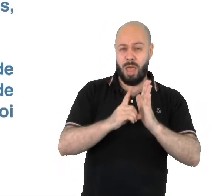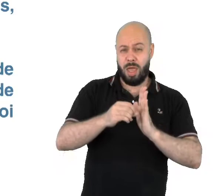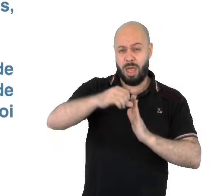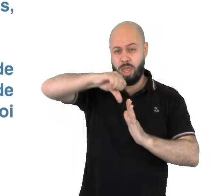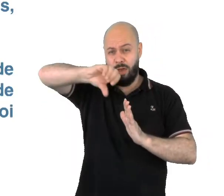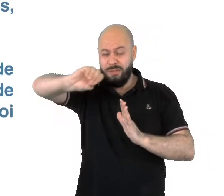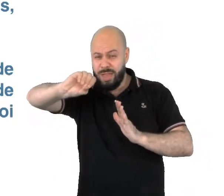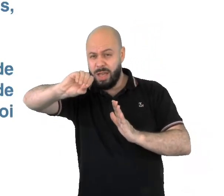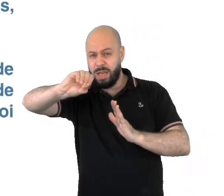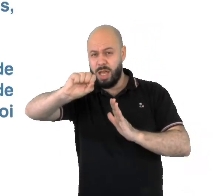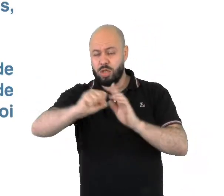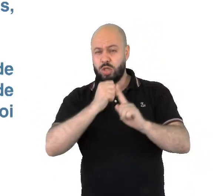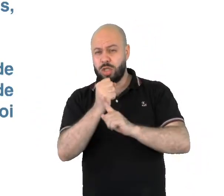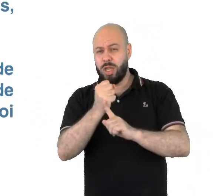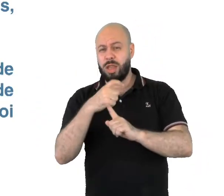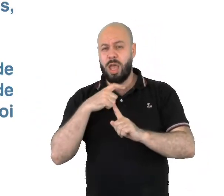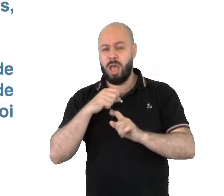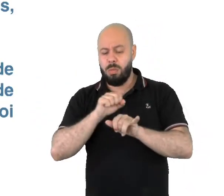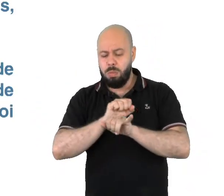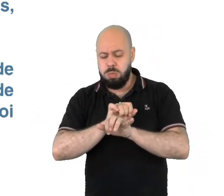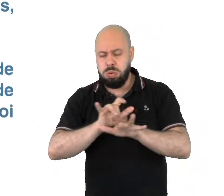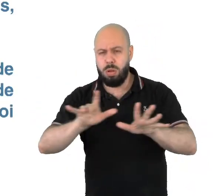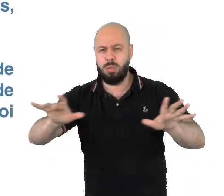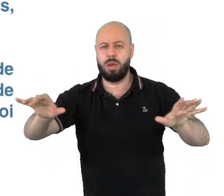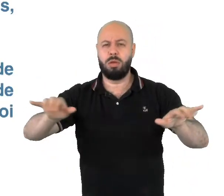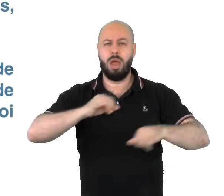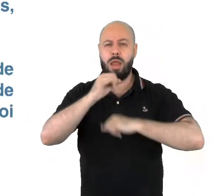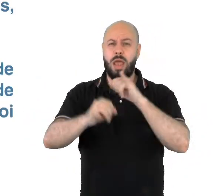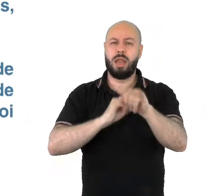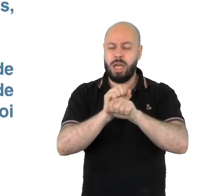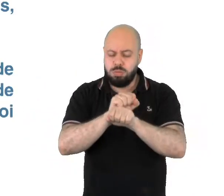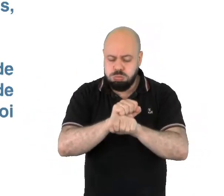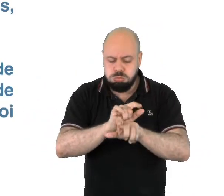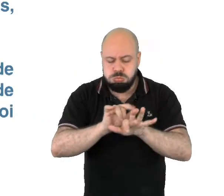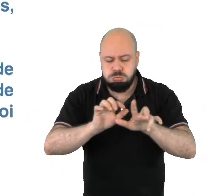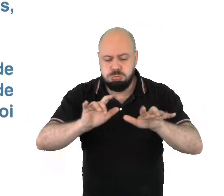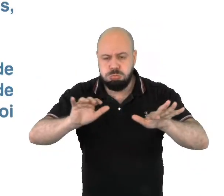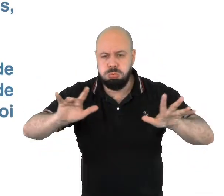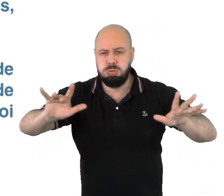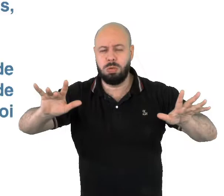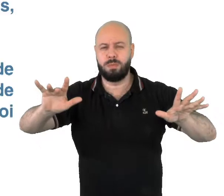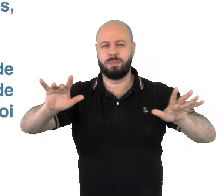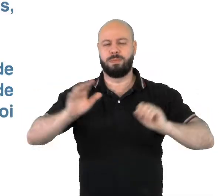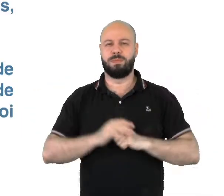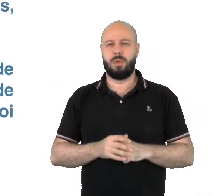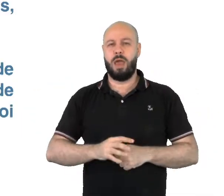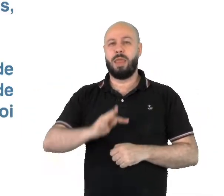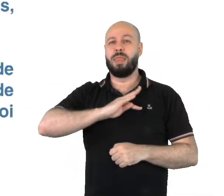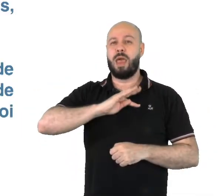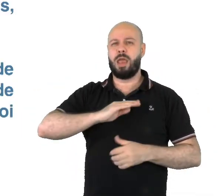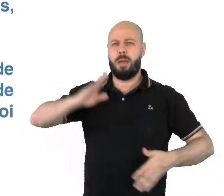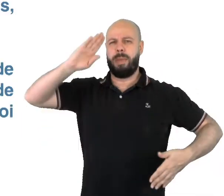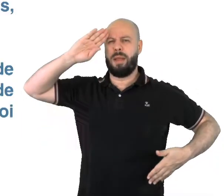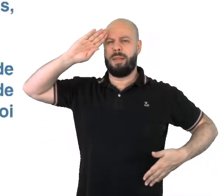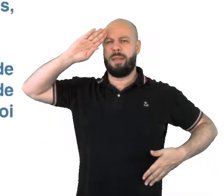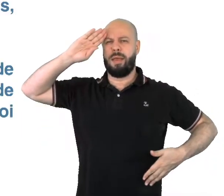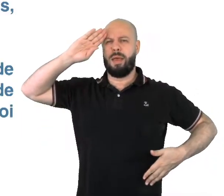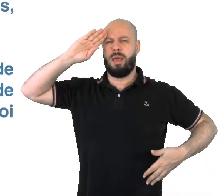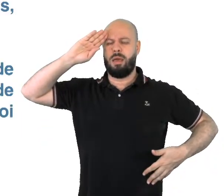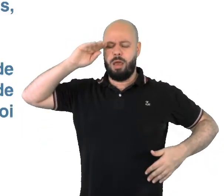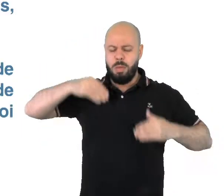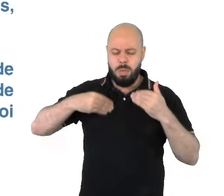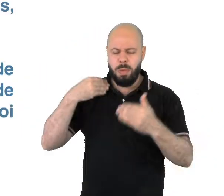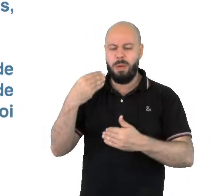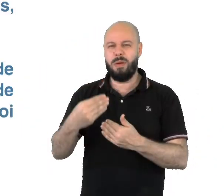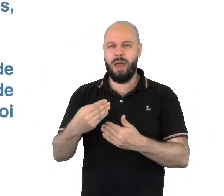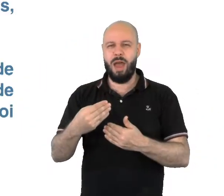ela passou a ter mais acesso a essa rede, tá? Todas essas técnicas que são militares, depois de alguns anos, elas